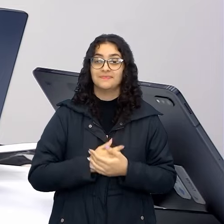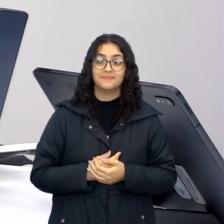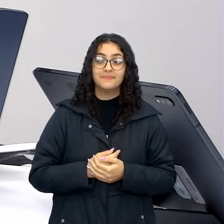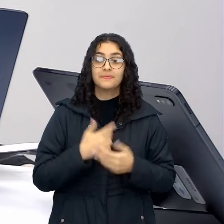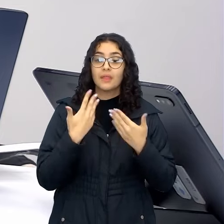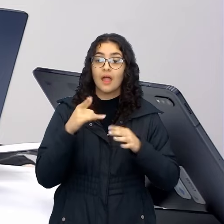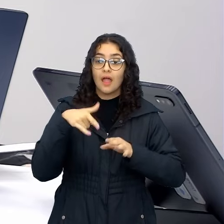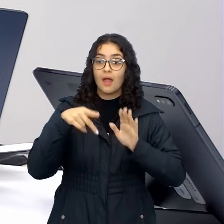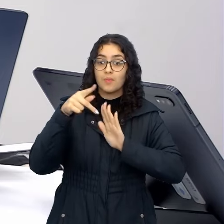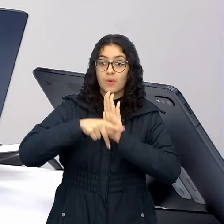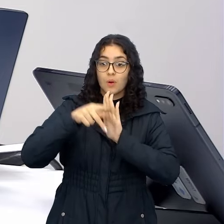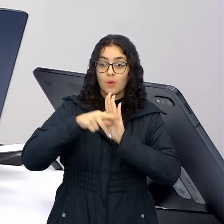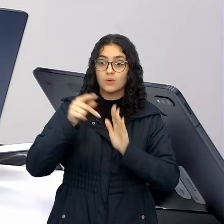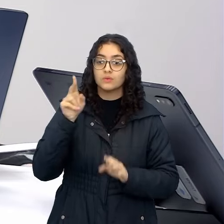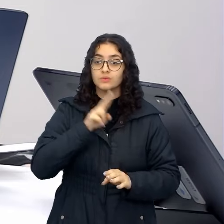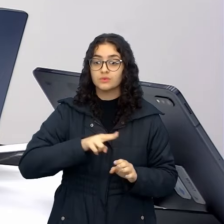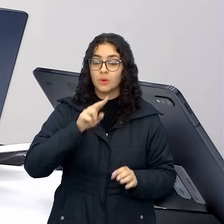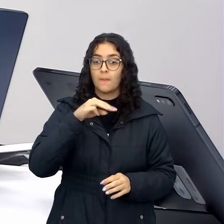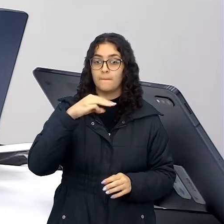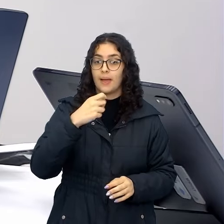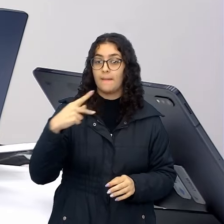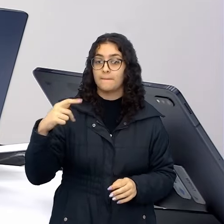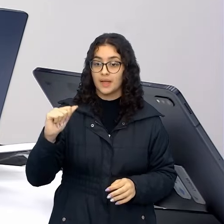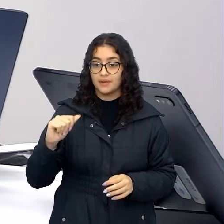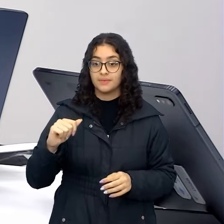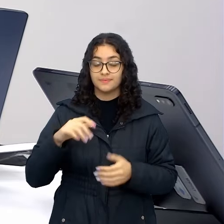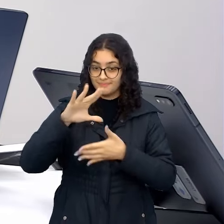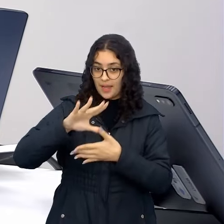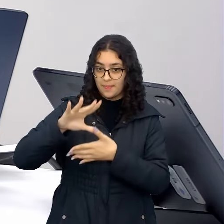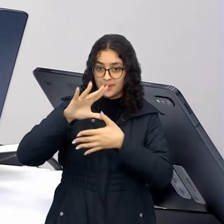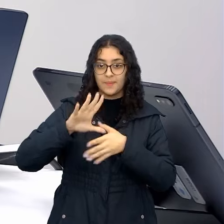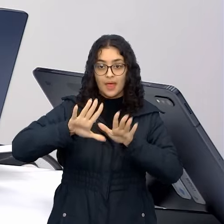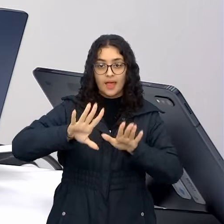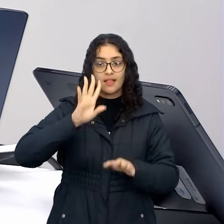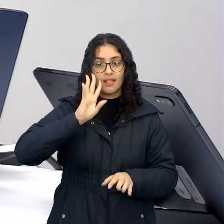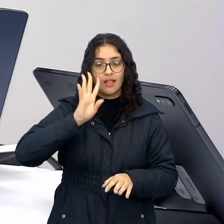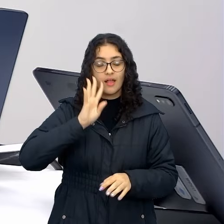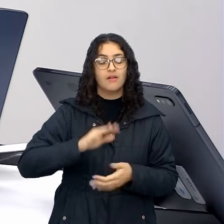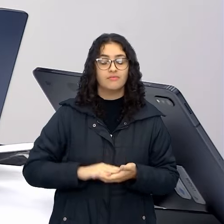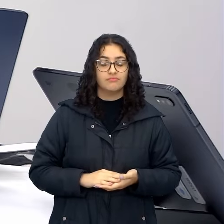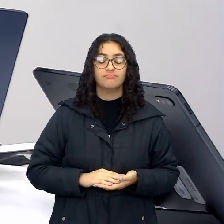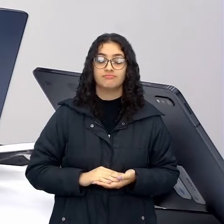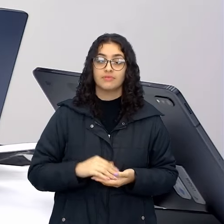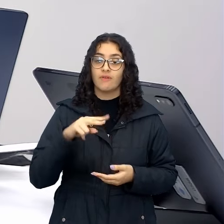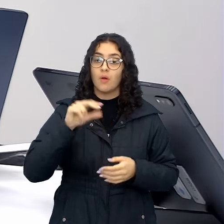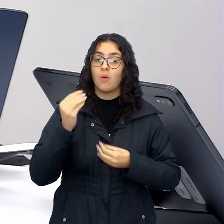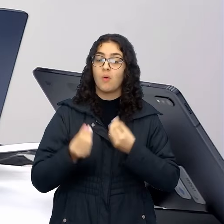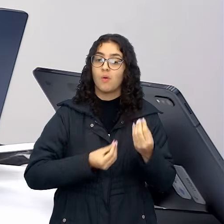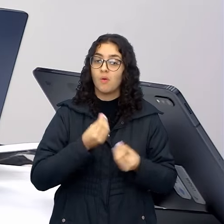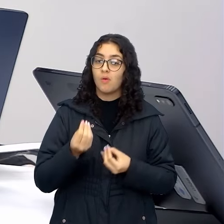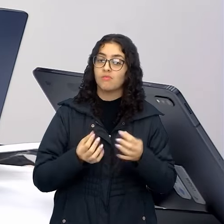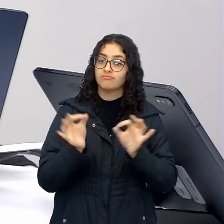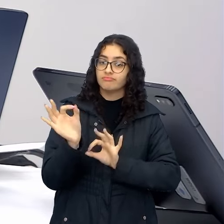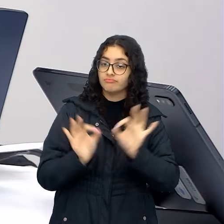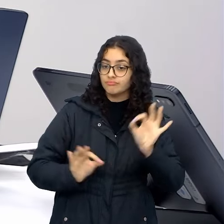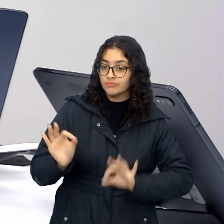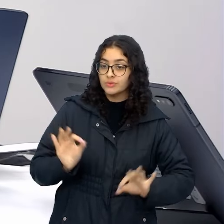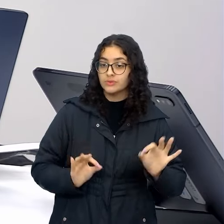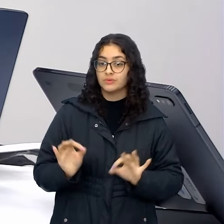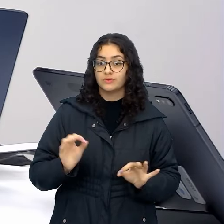que a gente fez utilizando os mapas. Mas é legal estar aí vendo como que é essa construção, utilizando o